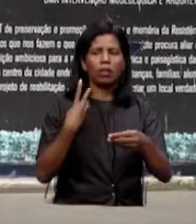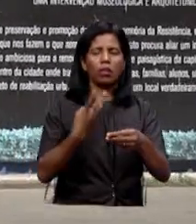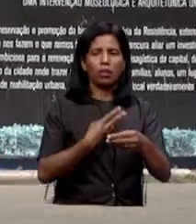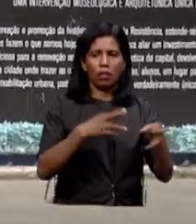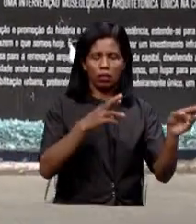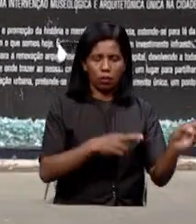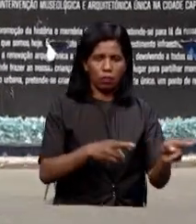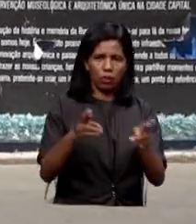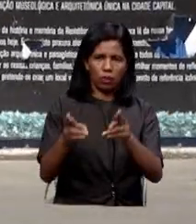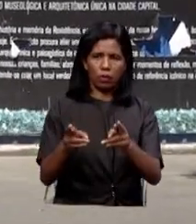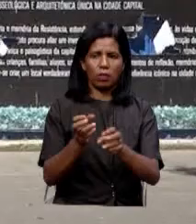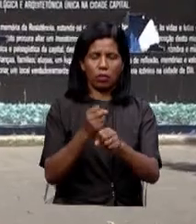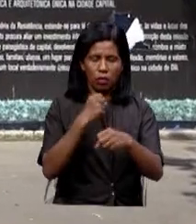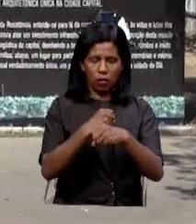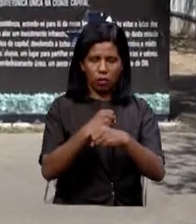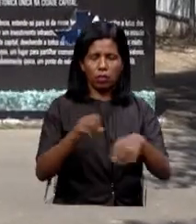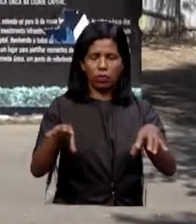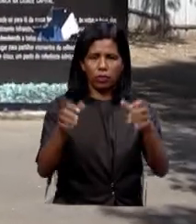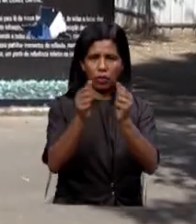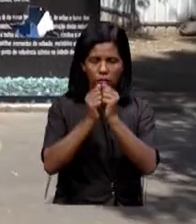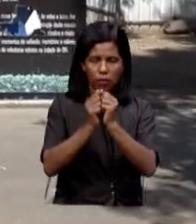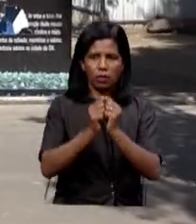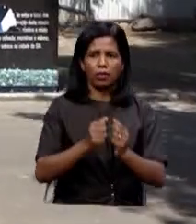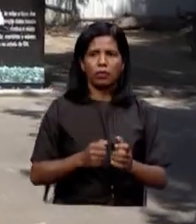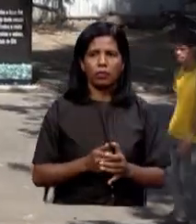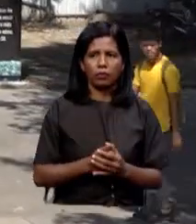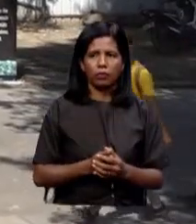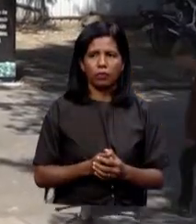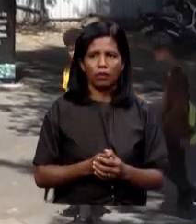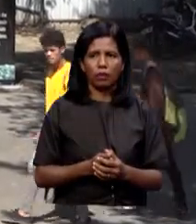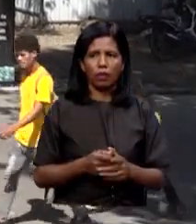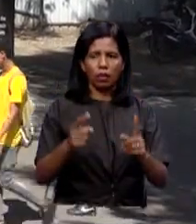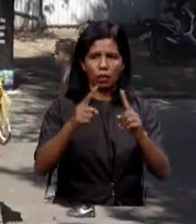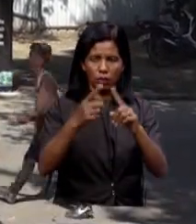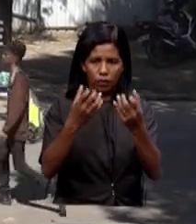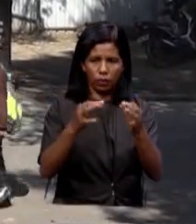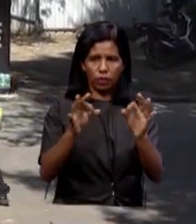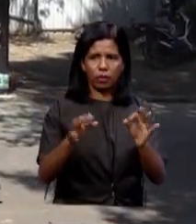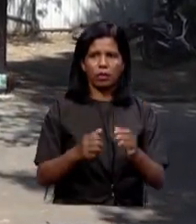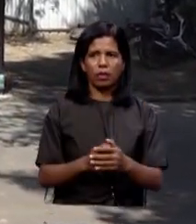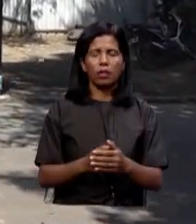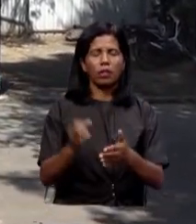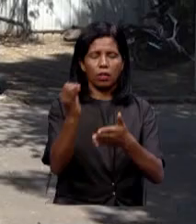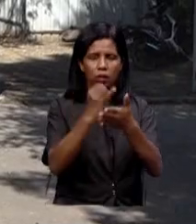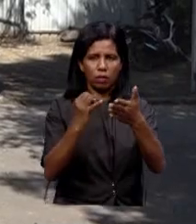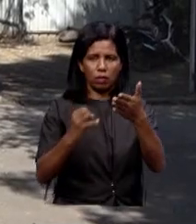pronto. Está pronto, coopera, alô. Torre mata, né? Desenho será